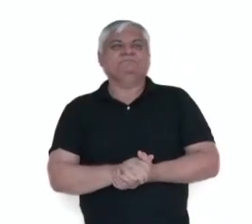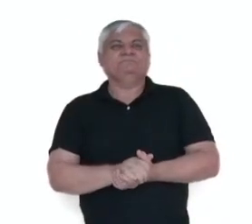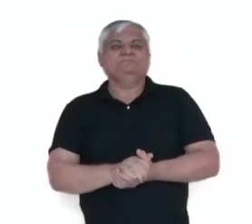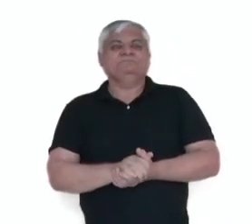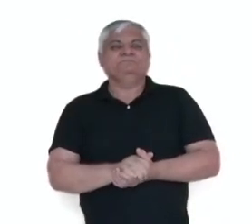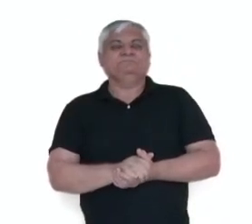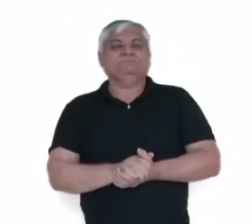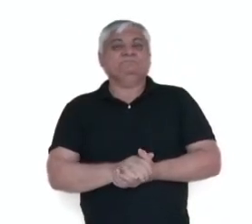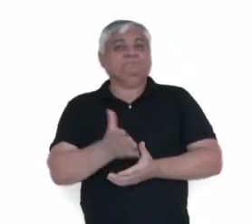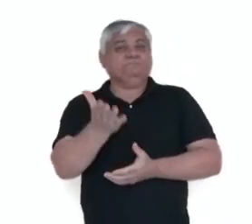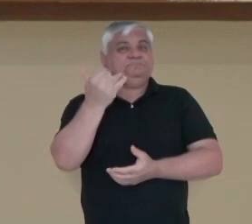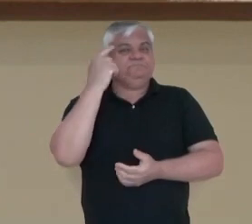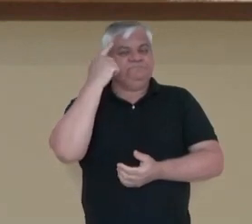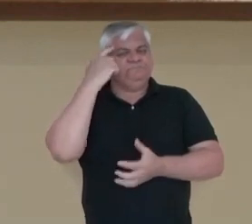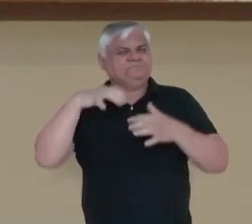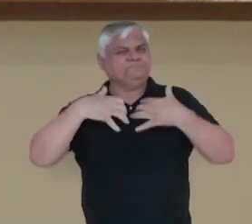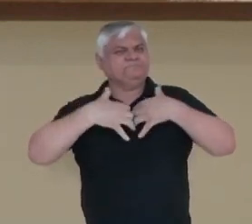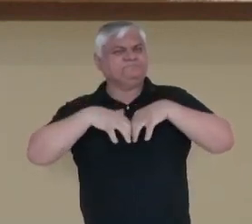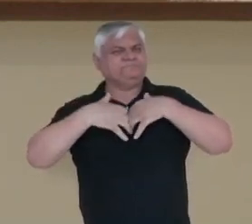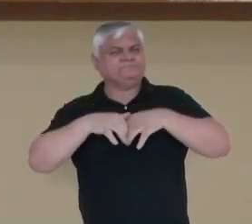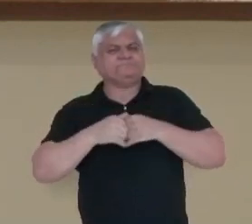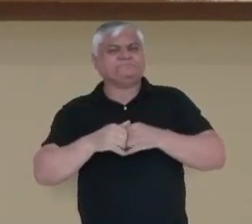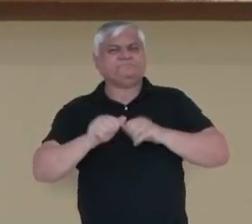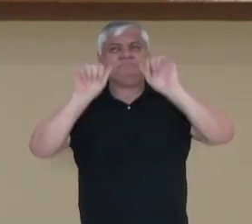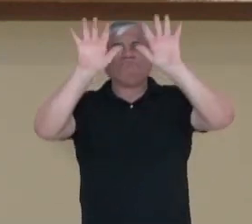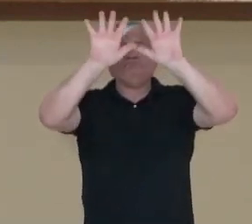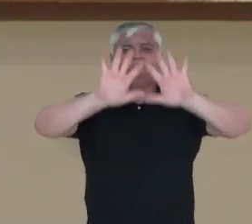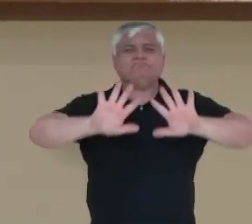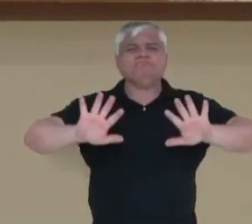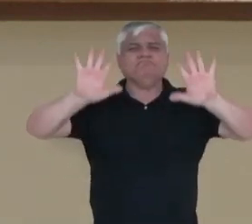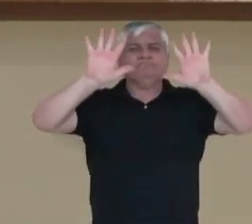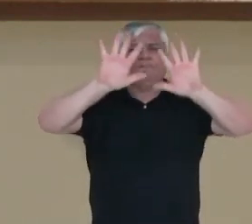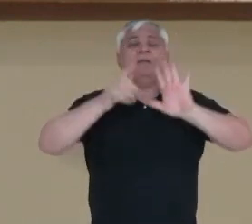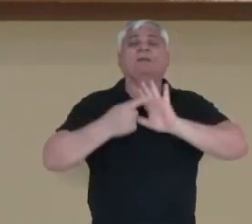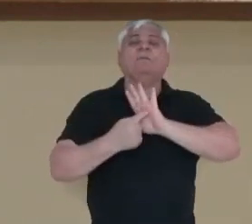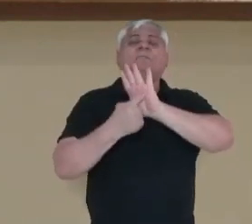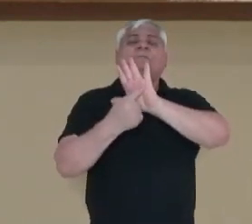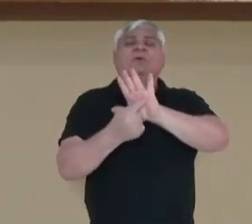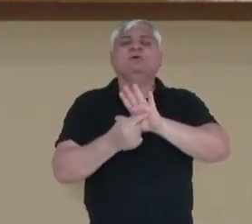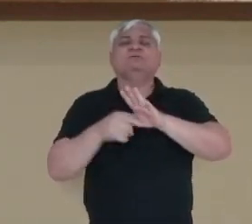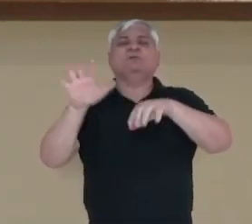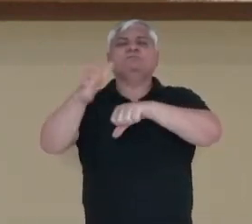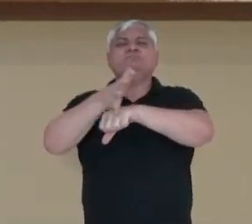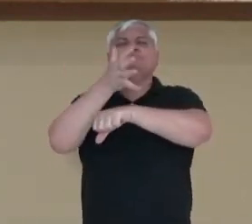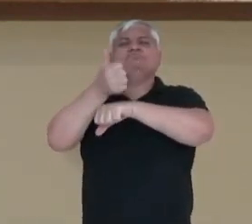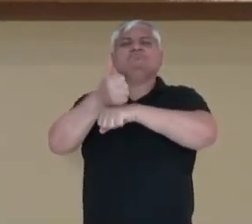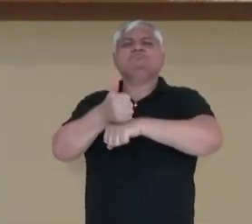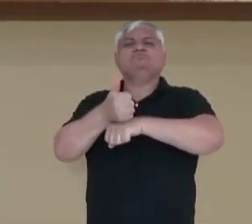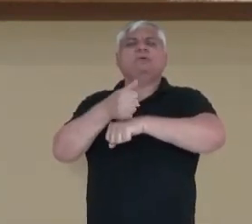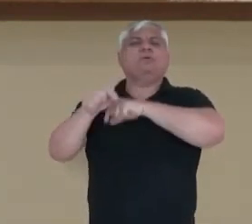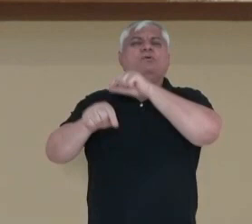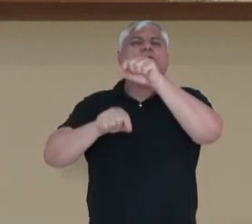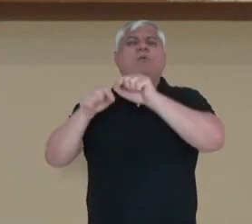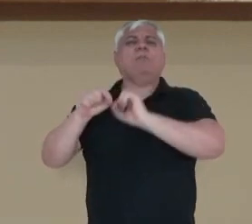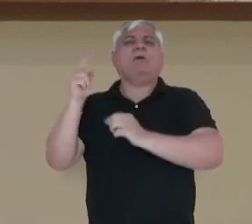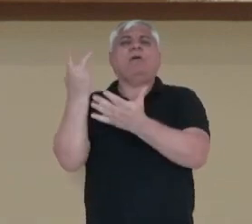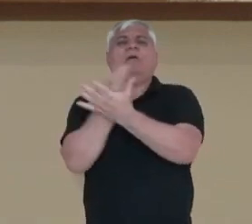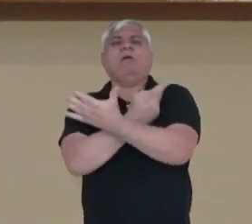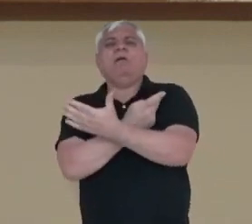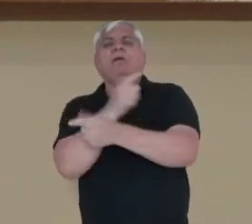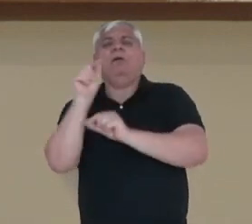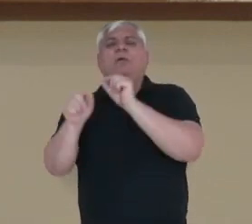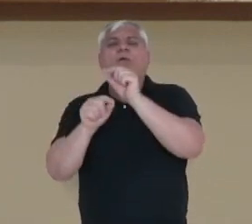Vamos refletir, gente. Aqui a gente tem um mapa que mostra um pouco desse domínio, como ocorreu esse